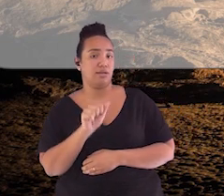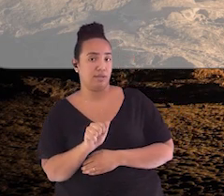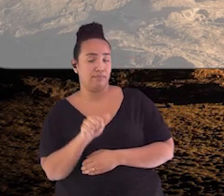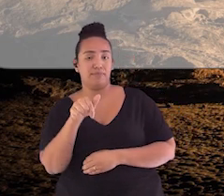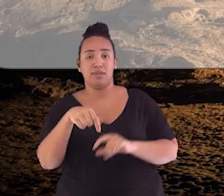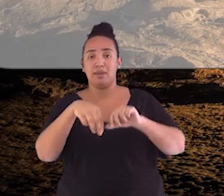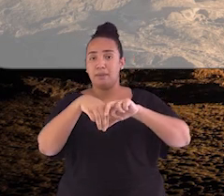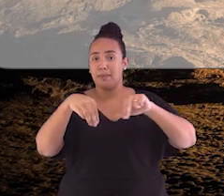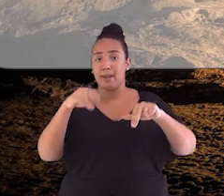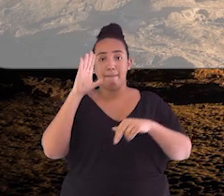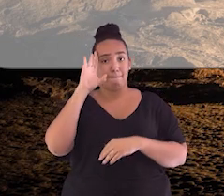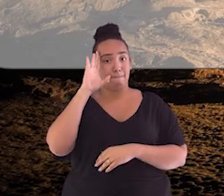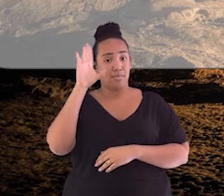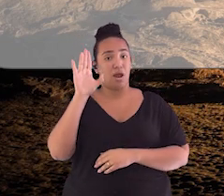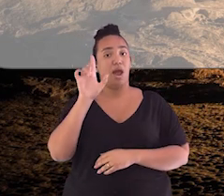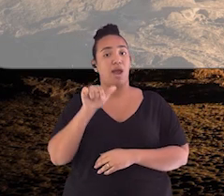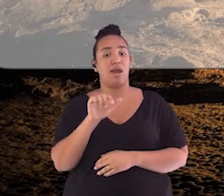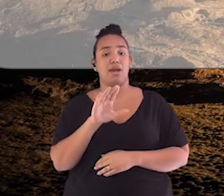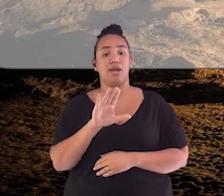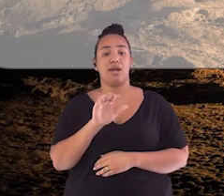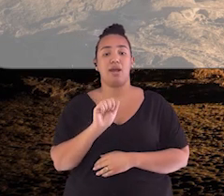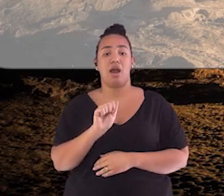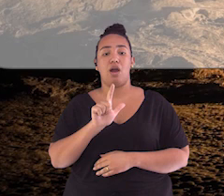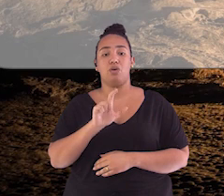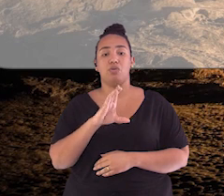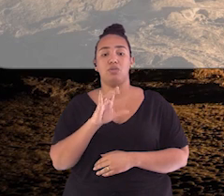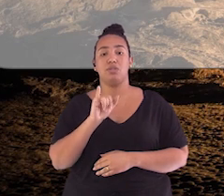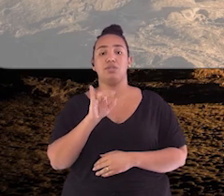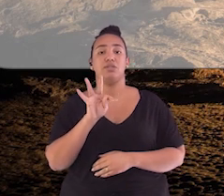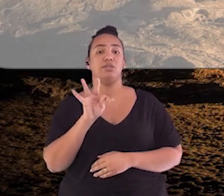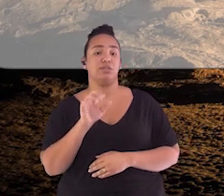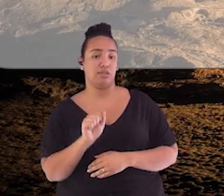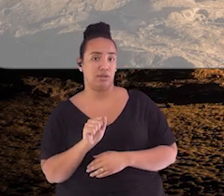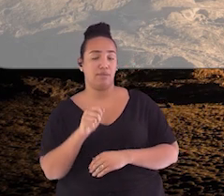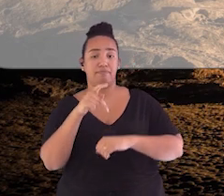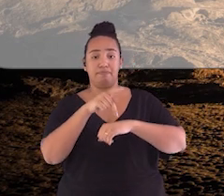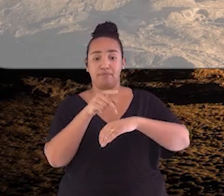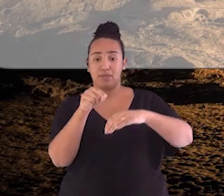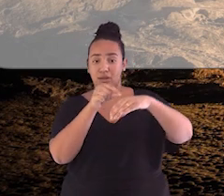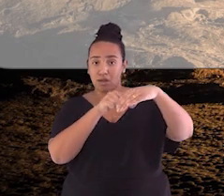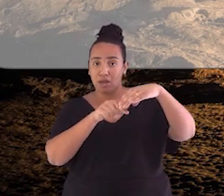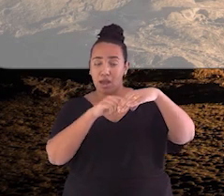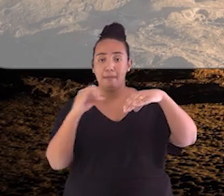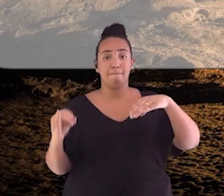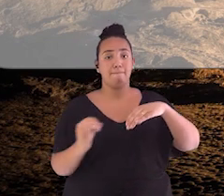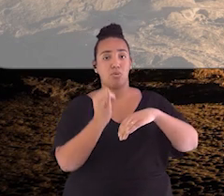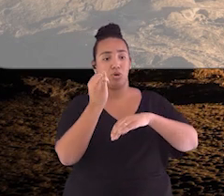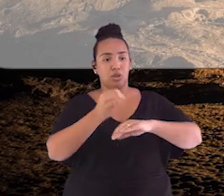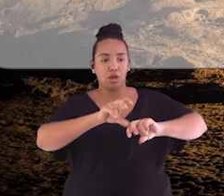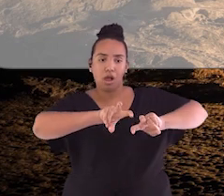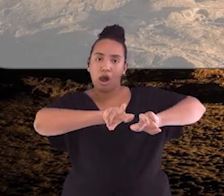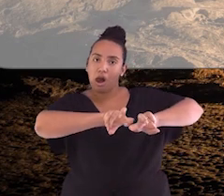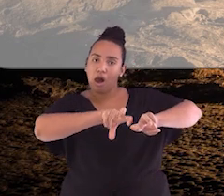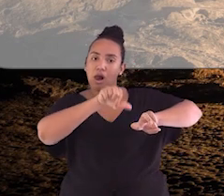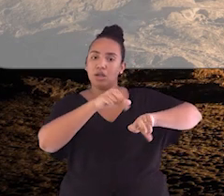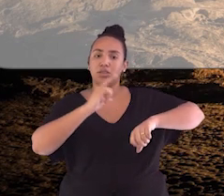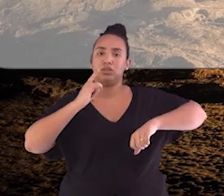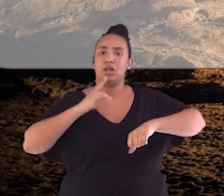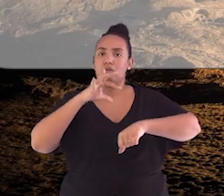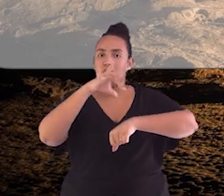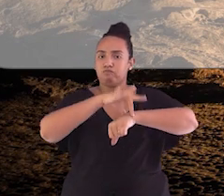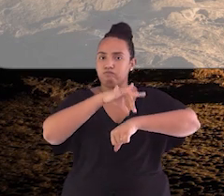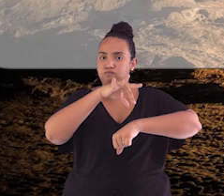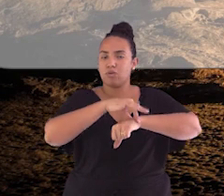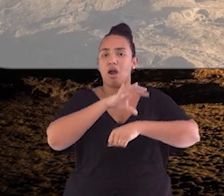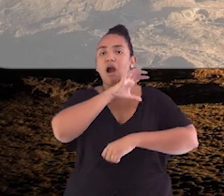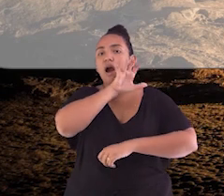de rocha é a calcita. As cavernas são importantes sítios paleontológicos ricos em fósseis animais